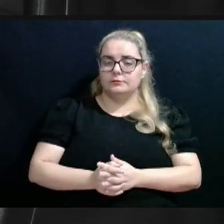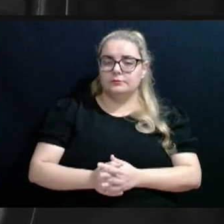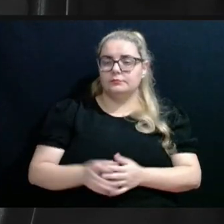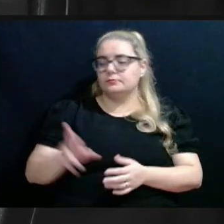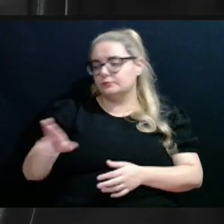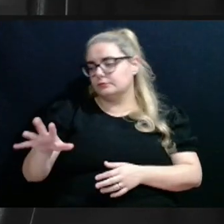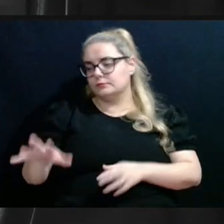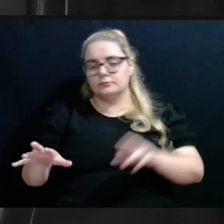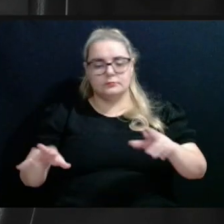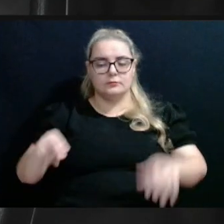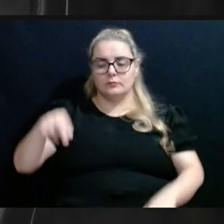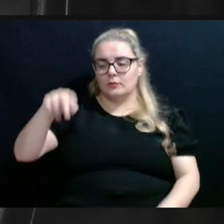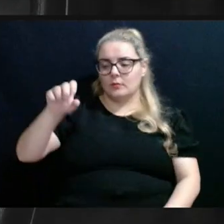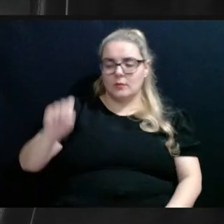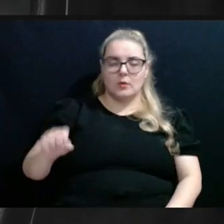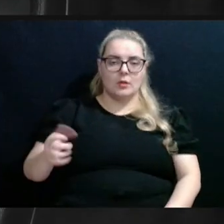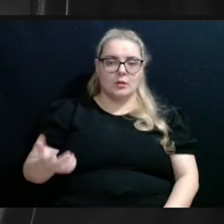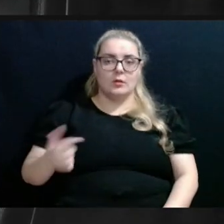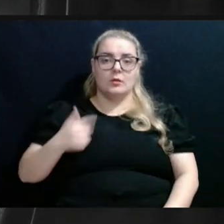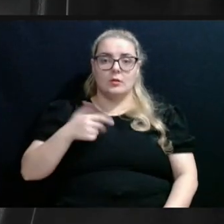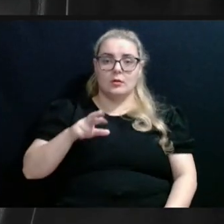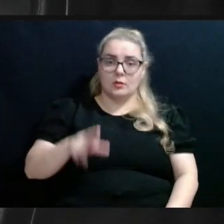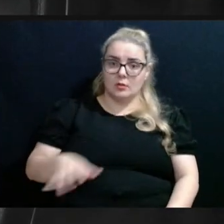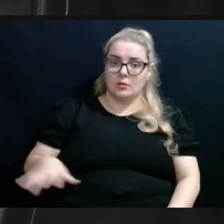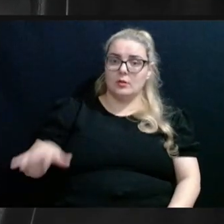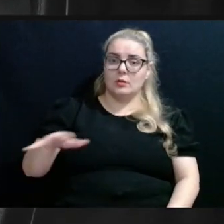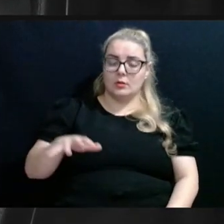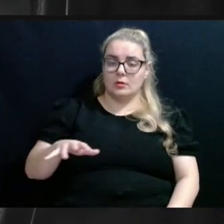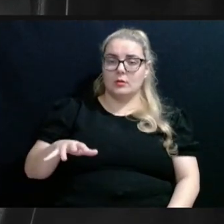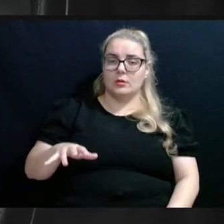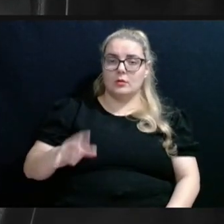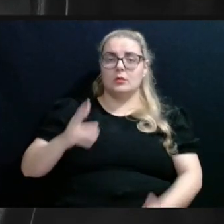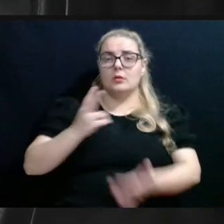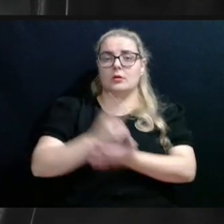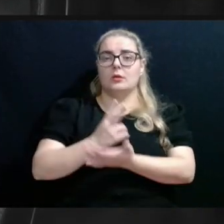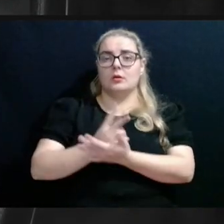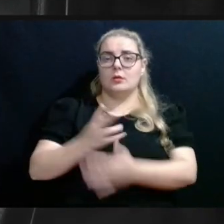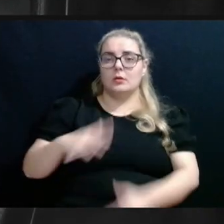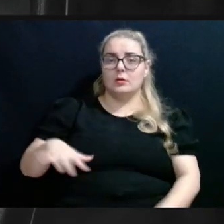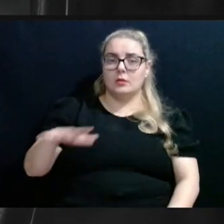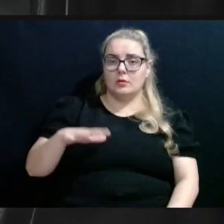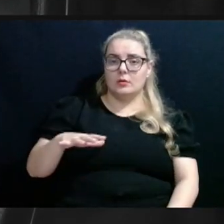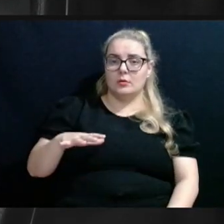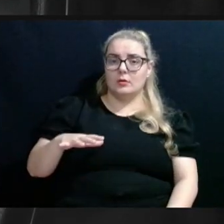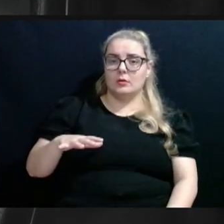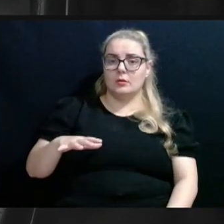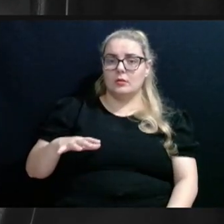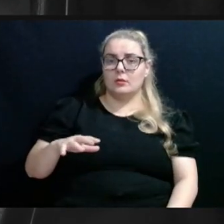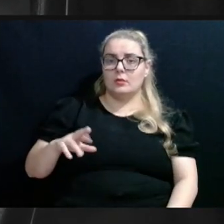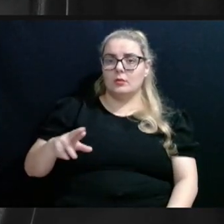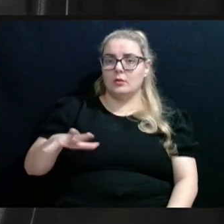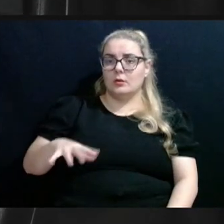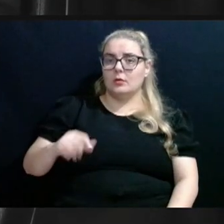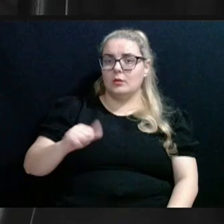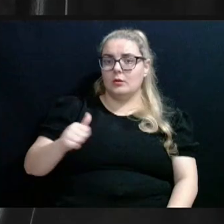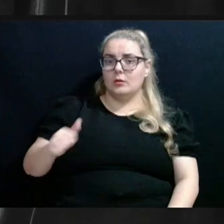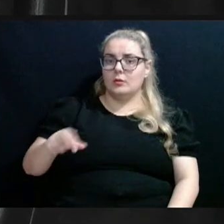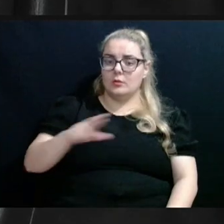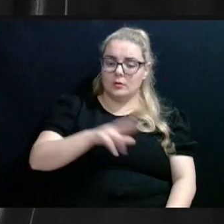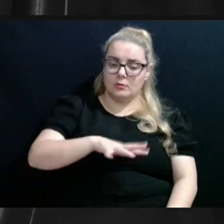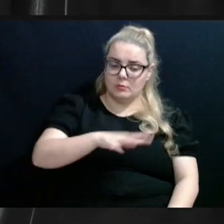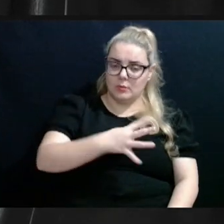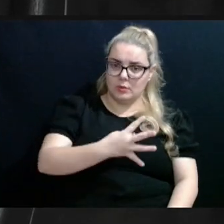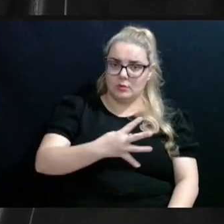norte, região sul. A nossa região sempre foi ali na área da regional 11, regional 4, que é